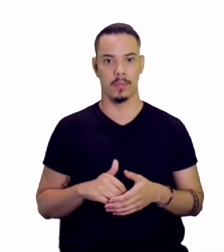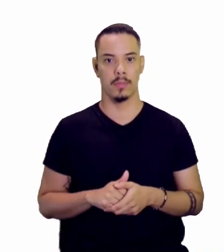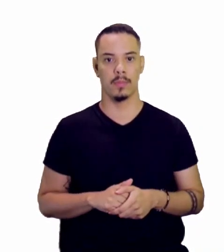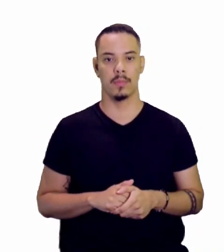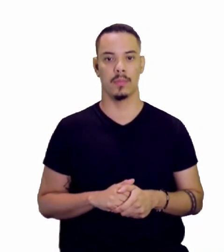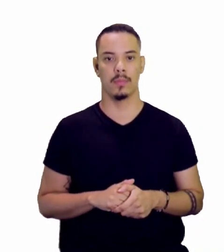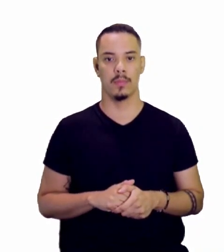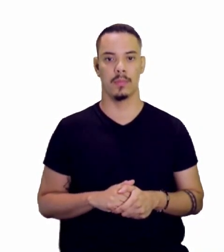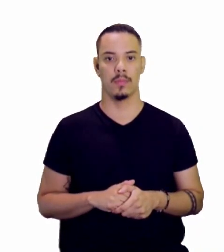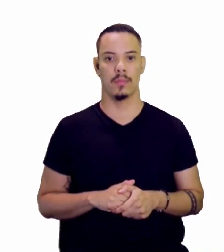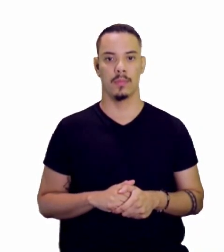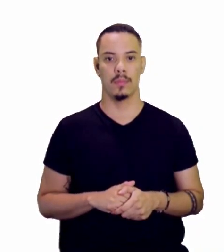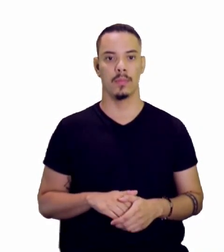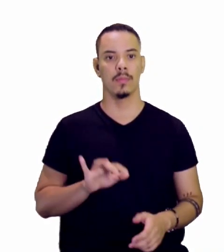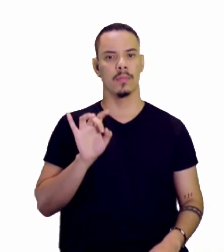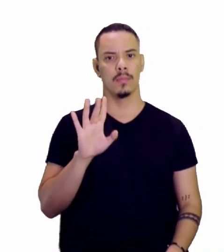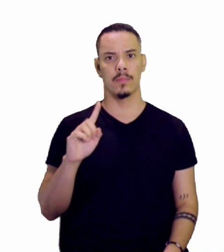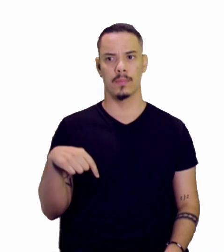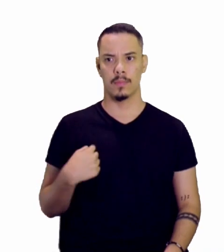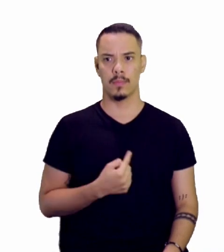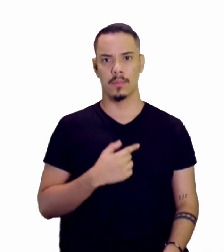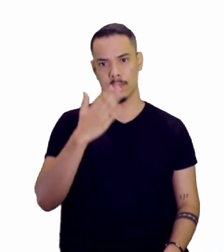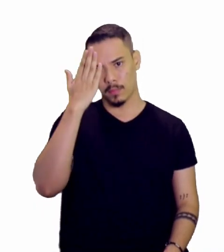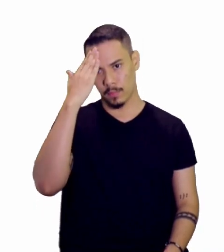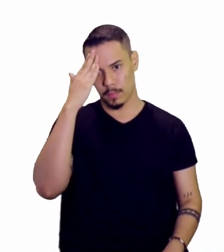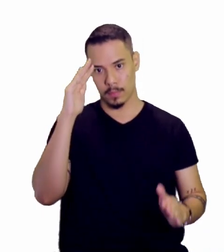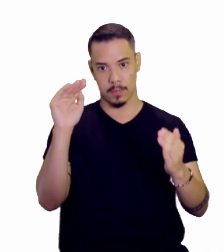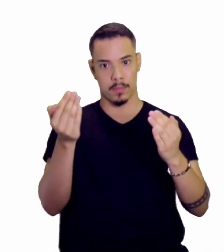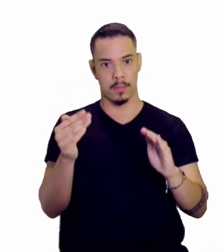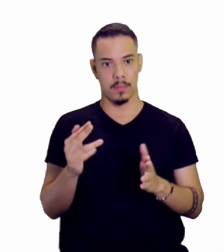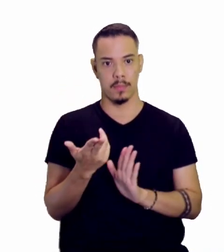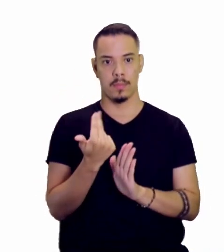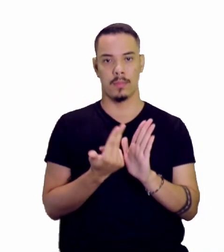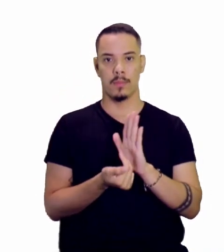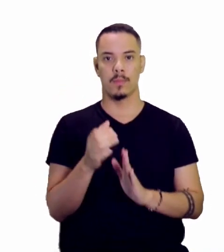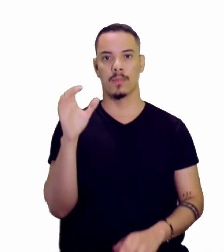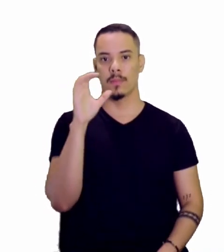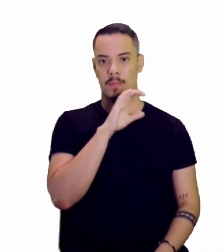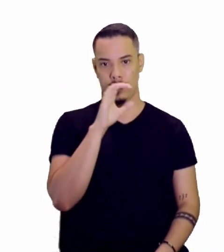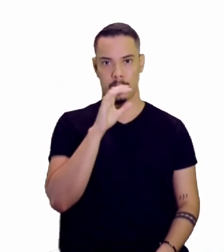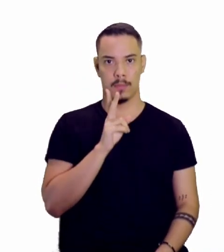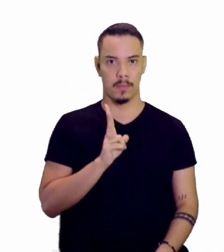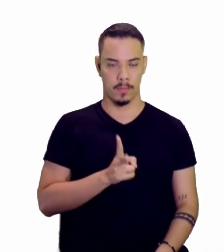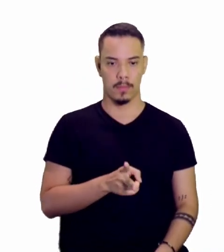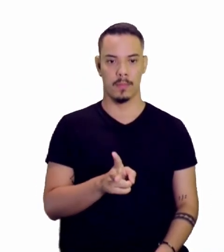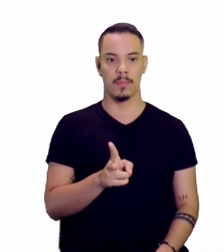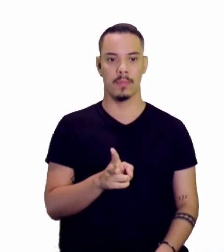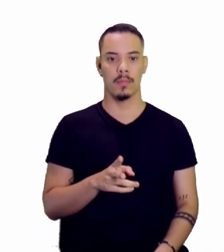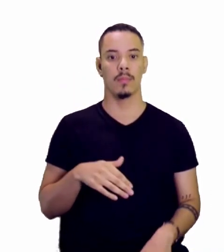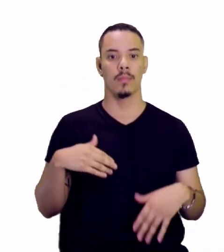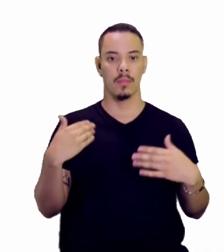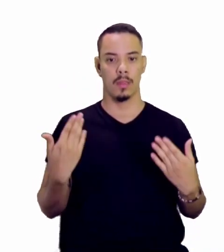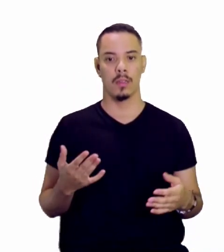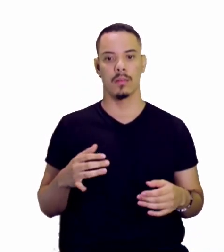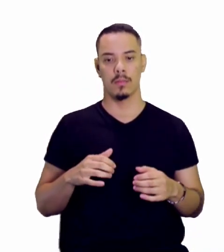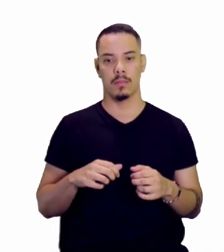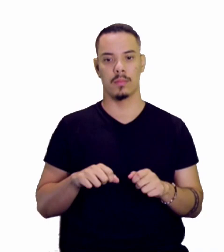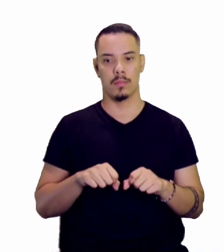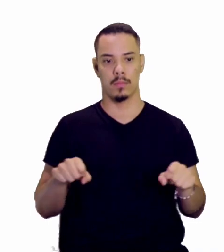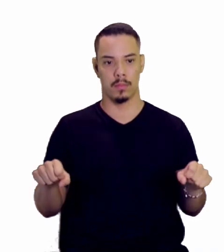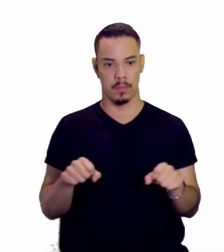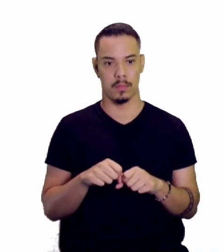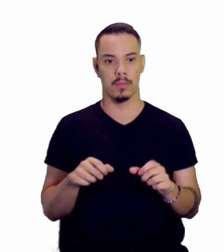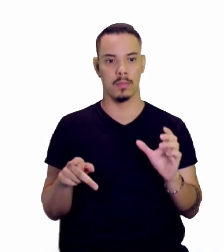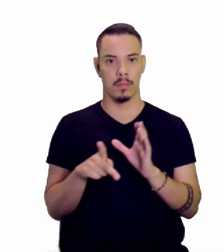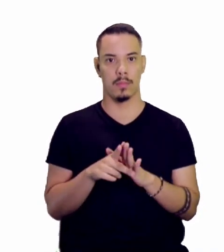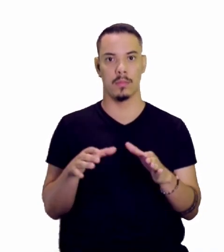né? Só pra gente, só analisando o desenho de forma rápida, né? Pronto, vamos continuar. Considere que a corda é puxada pela